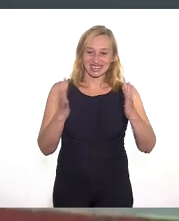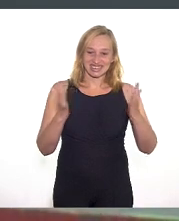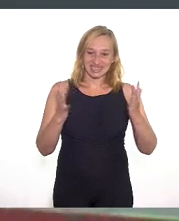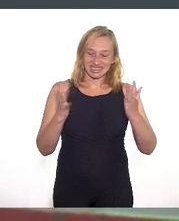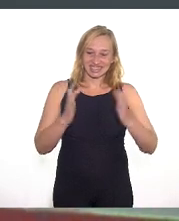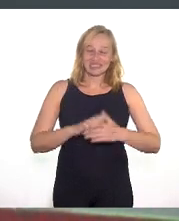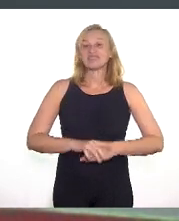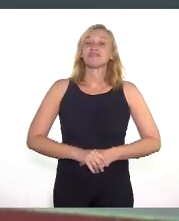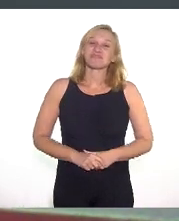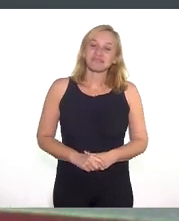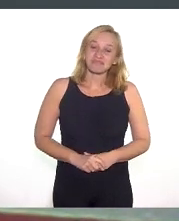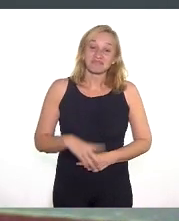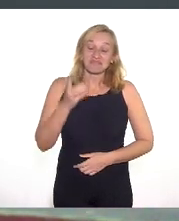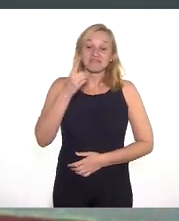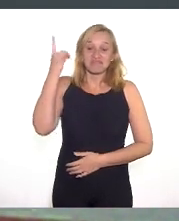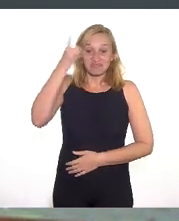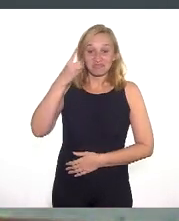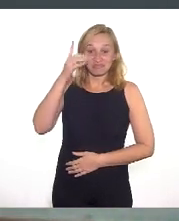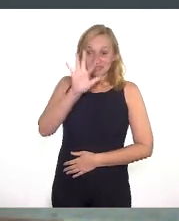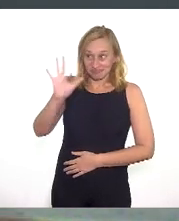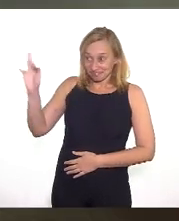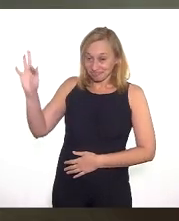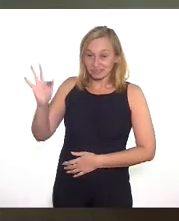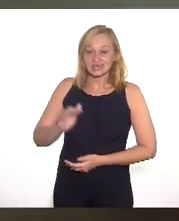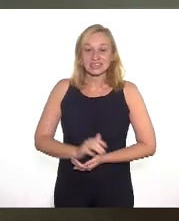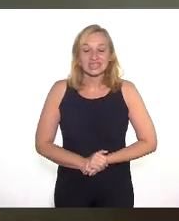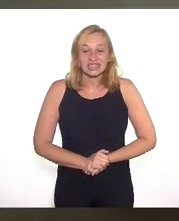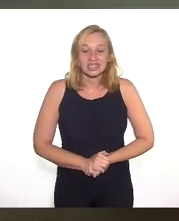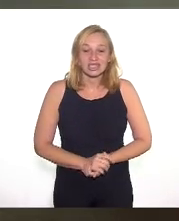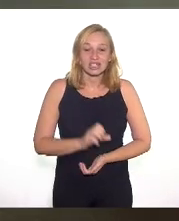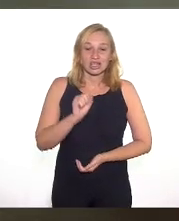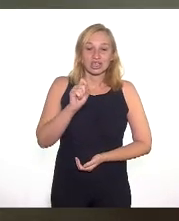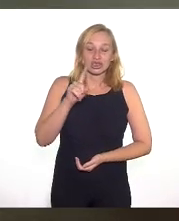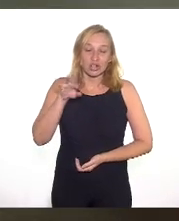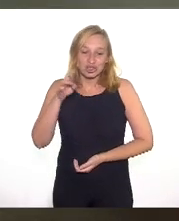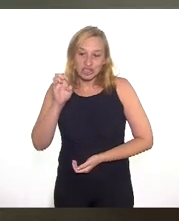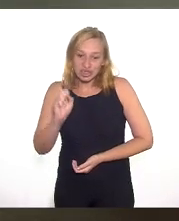E os deputados federais Sóstenes,